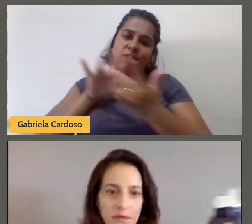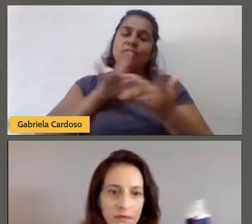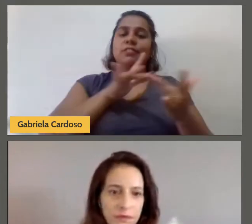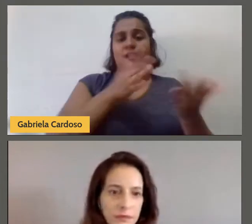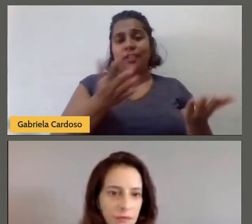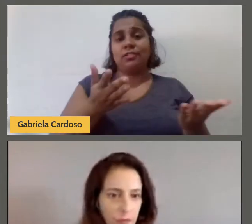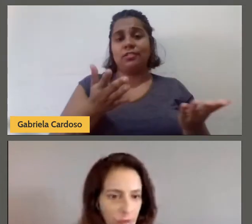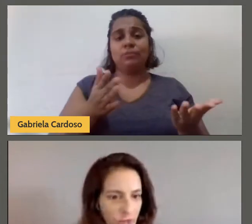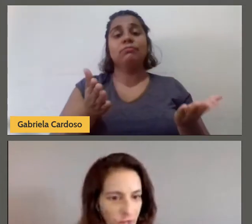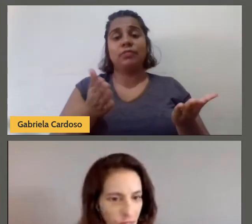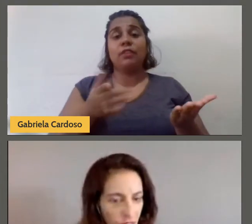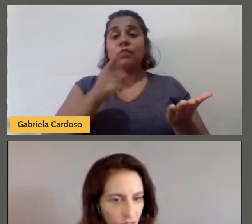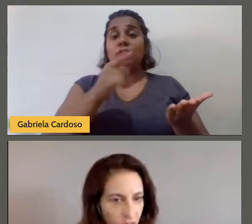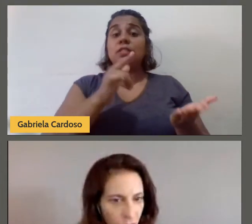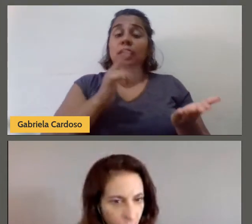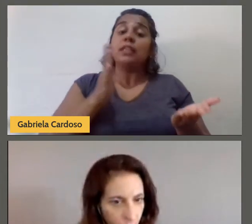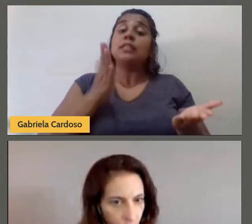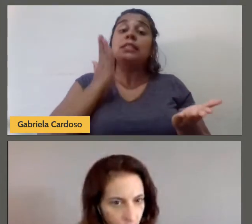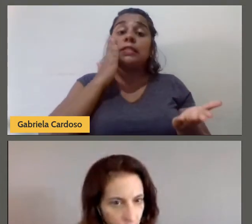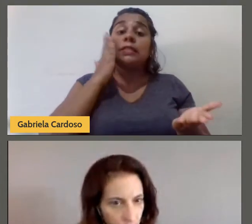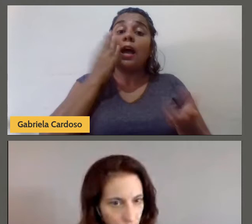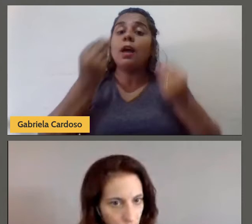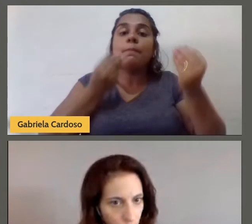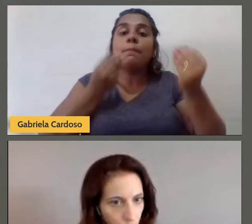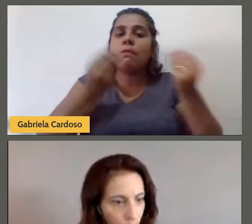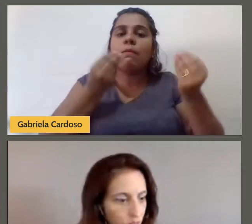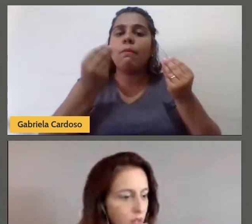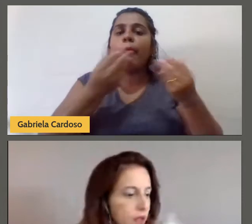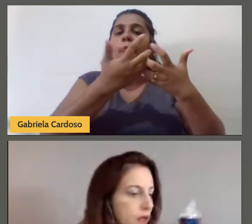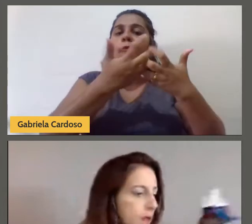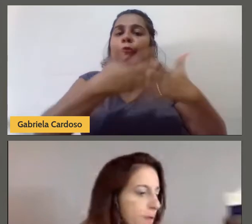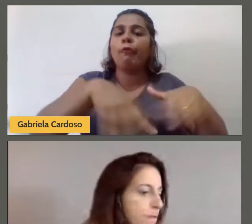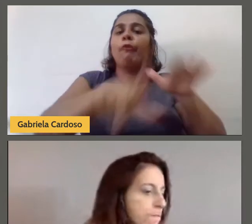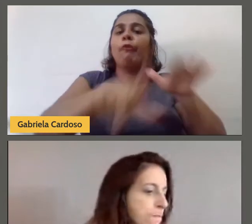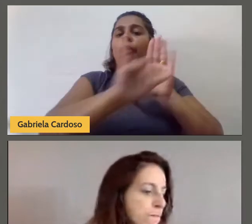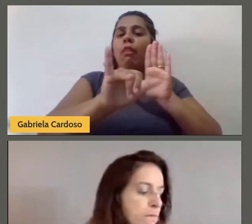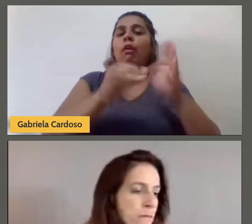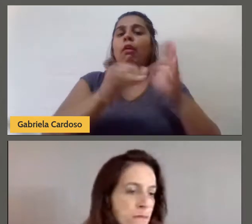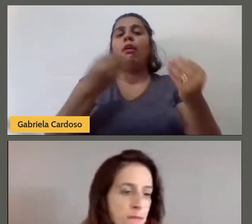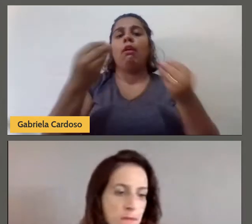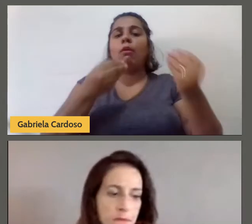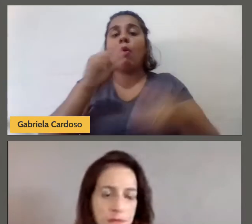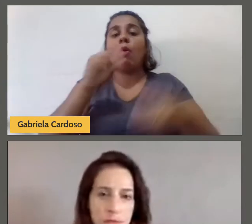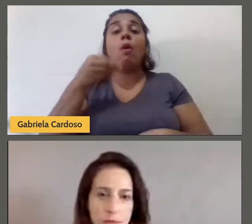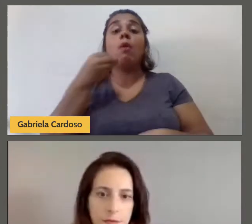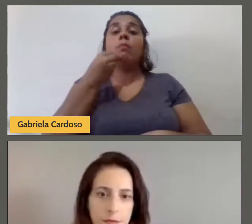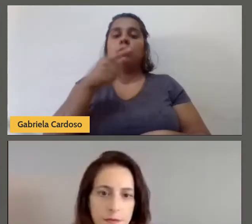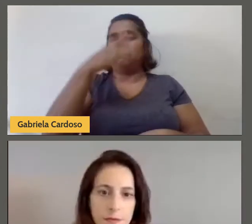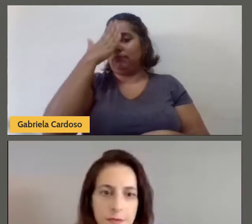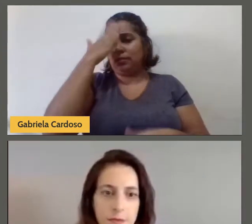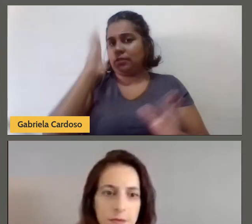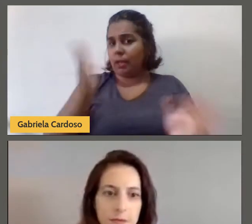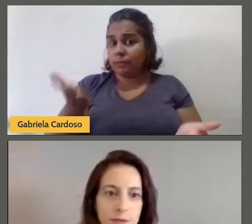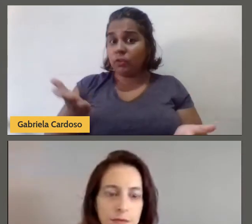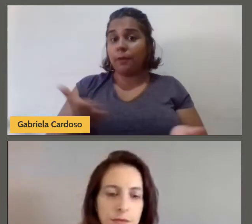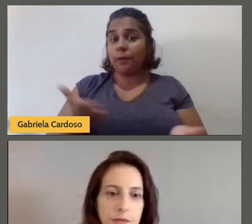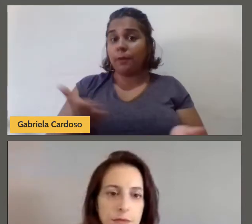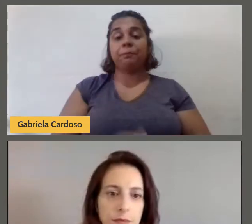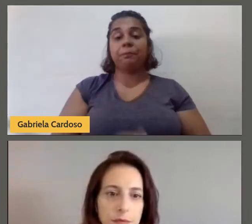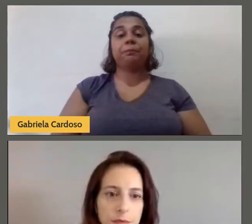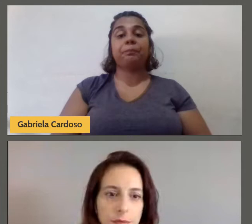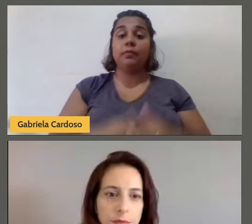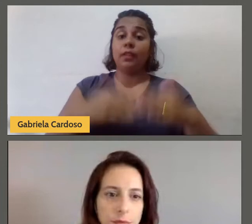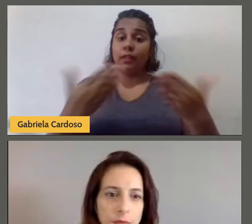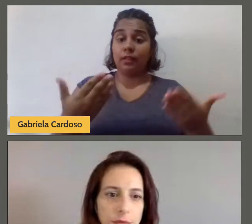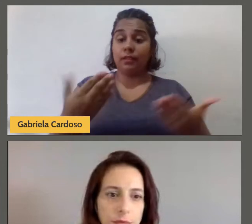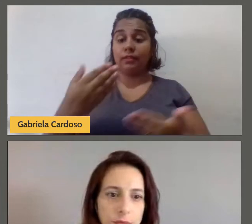cresceu naquele contexto, você sabe minimamente a legislação, você sabe minimamente quais são as oportunidades. Então, dentro do Migraflix, a gente